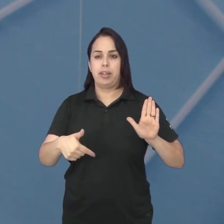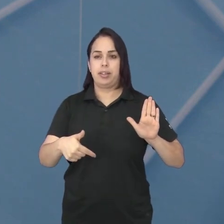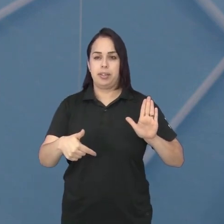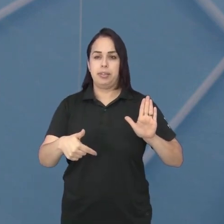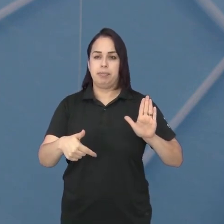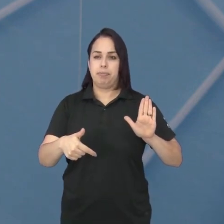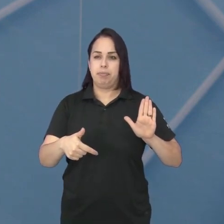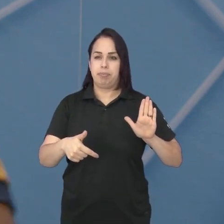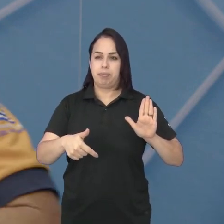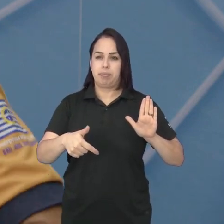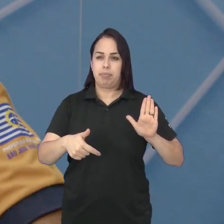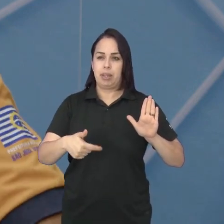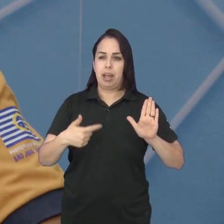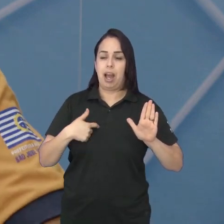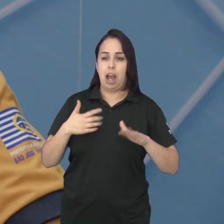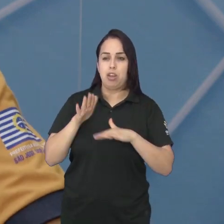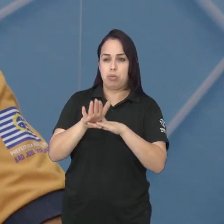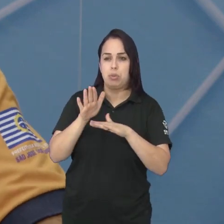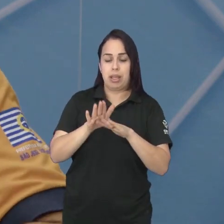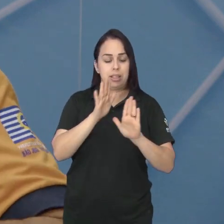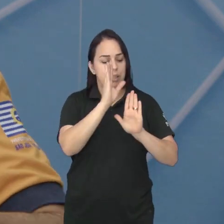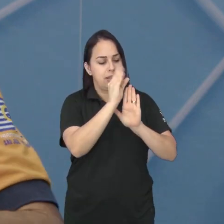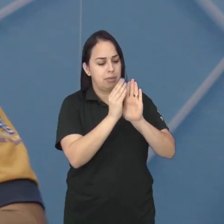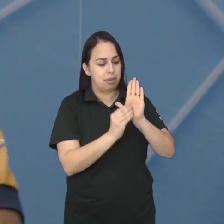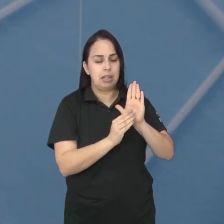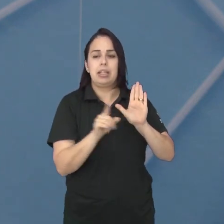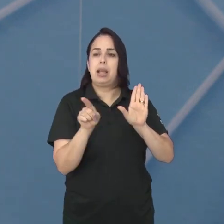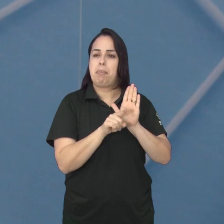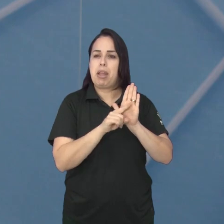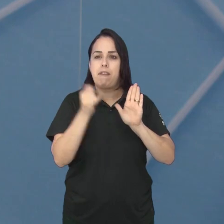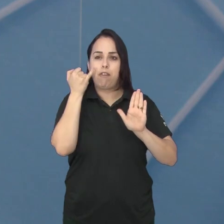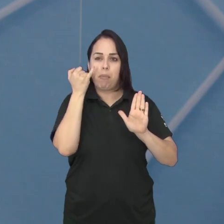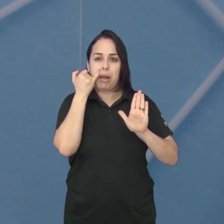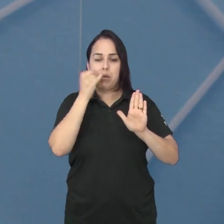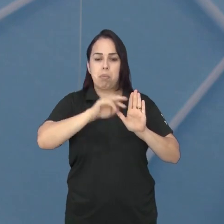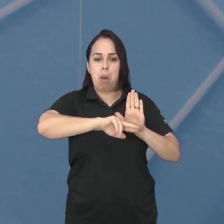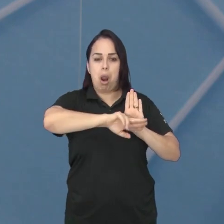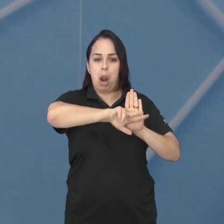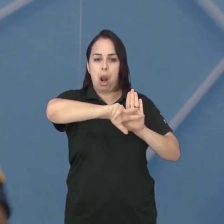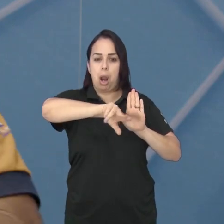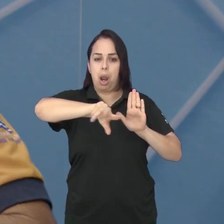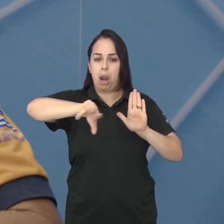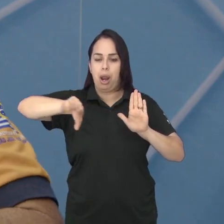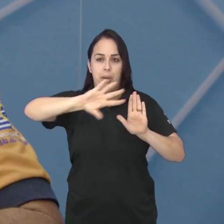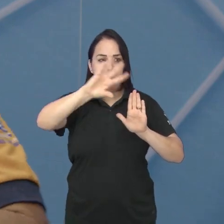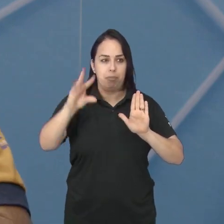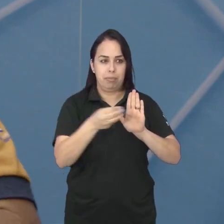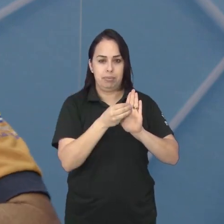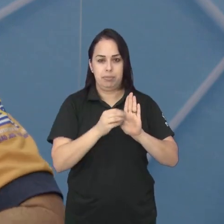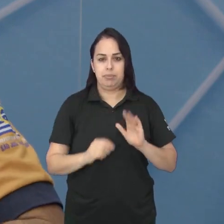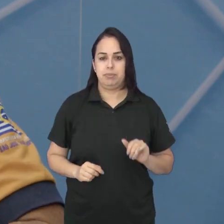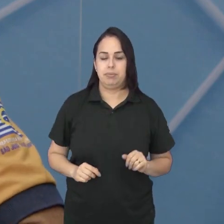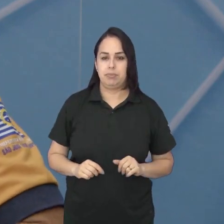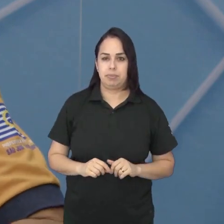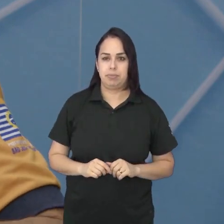ação, né, uma intervenção junto àquela comunidade, a gente já tem todos os parâmetros, tudo já